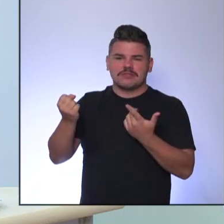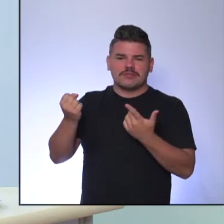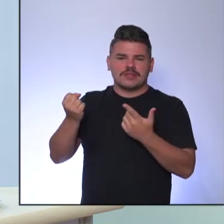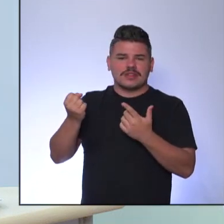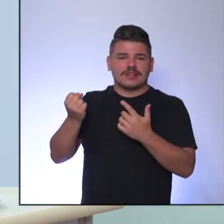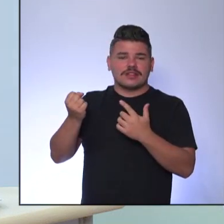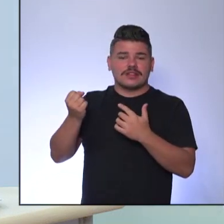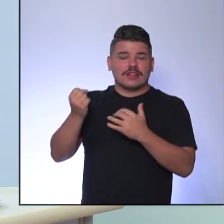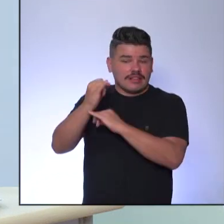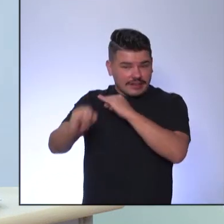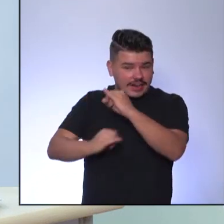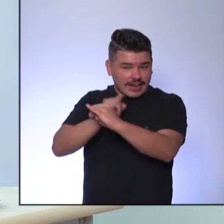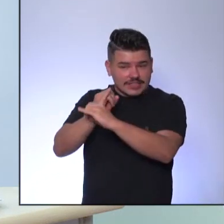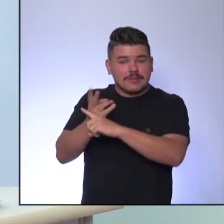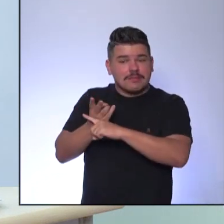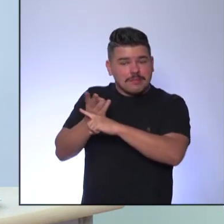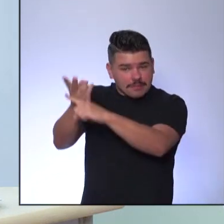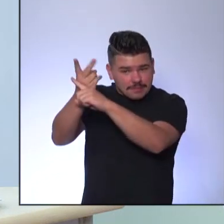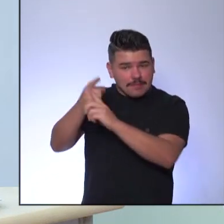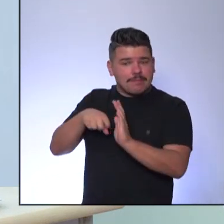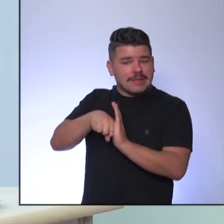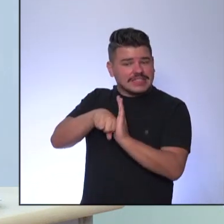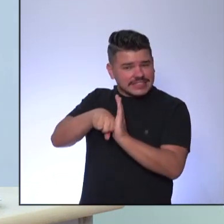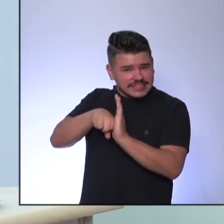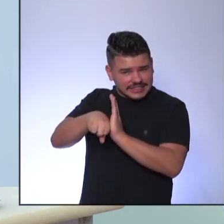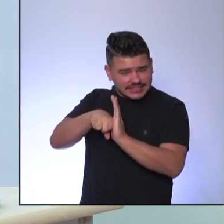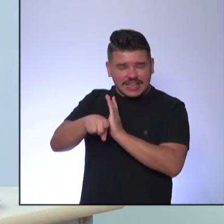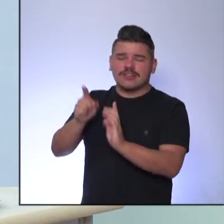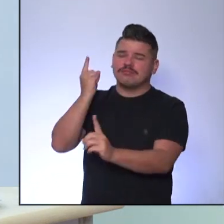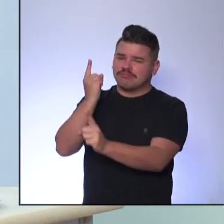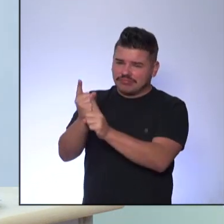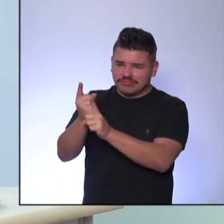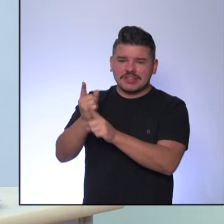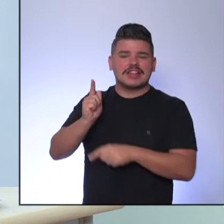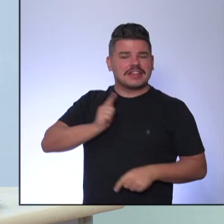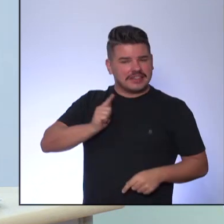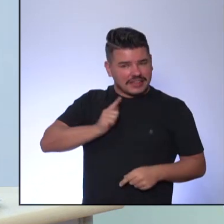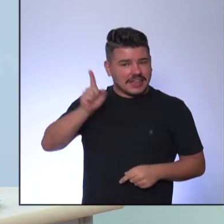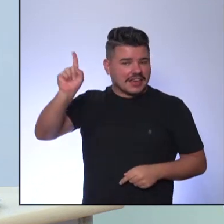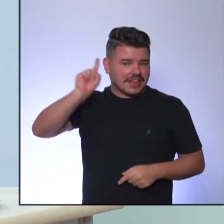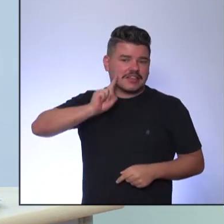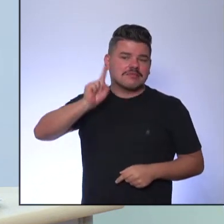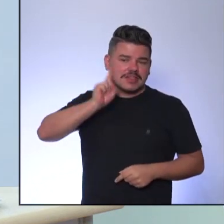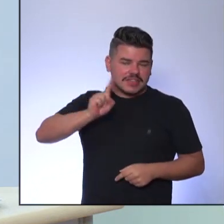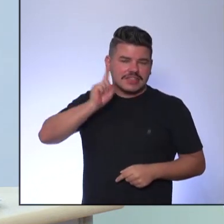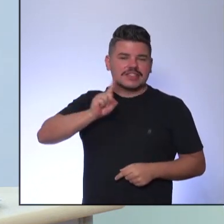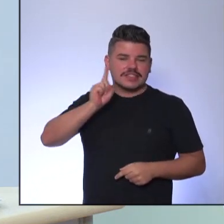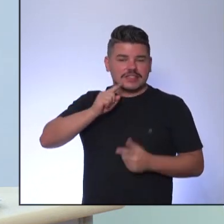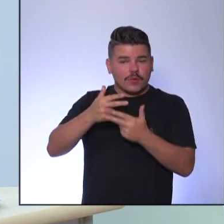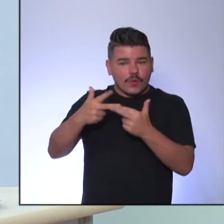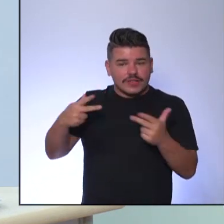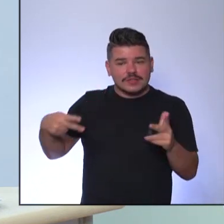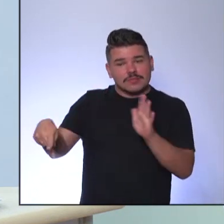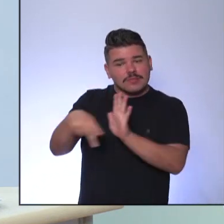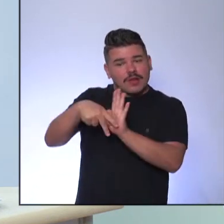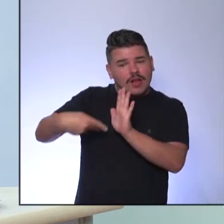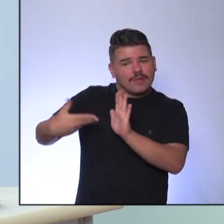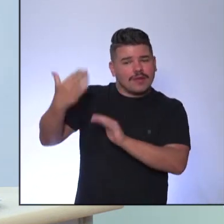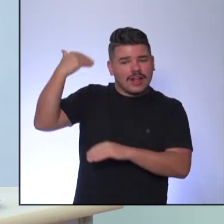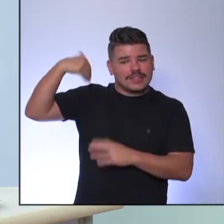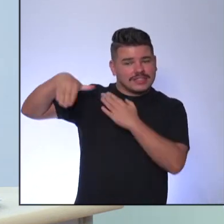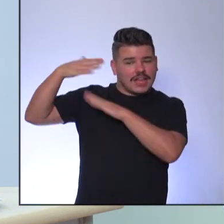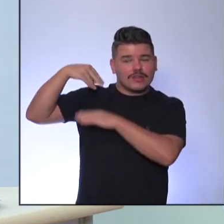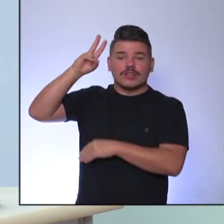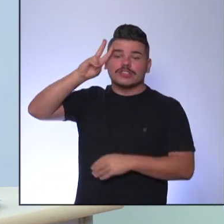na internet, né? Sobre esses resquícios que tem lá em Minas Gerais, é bem interessante o patrimônio histórico. O